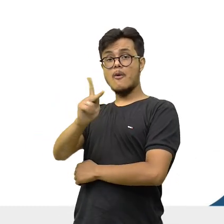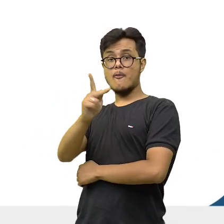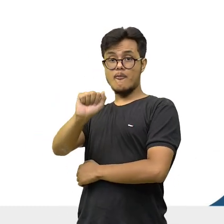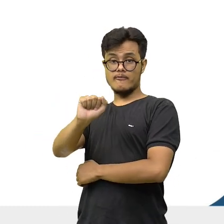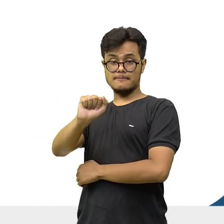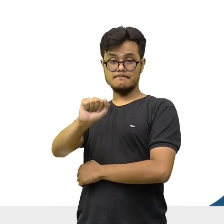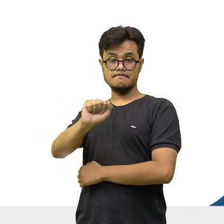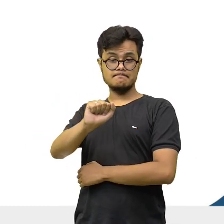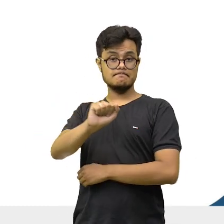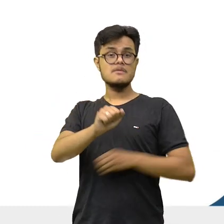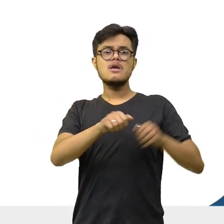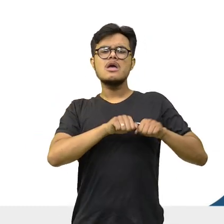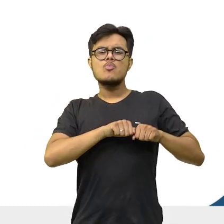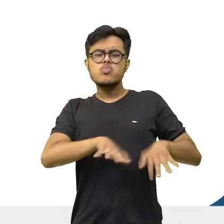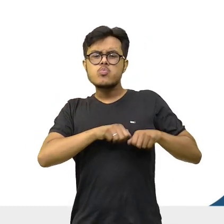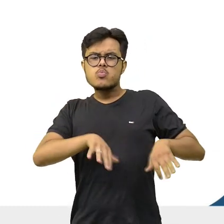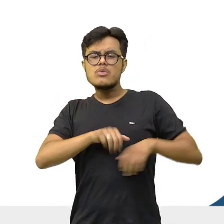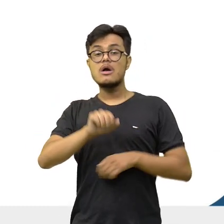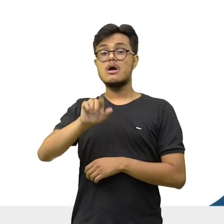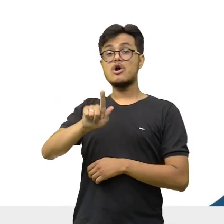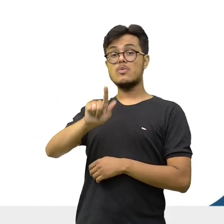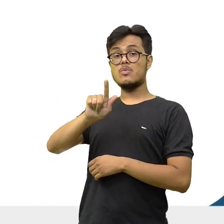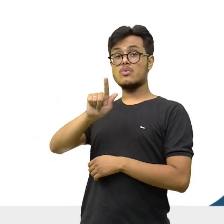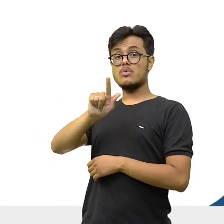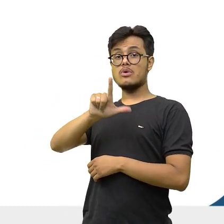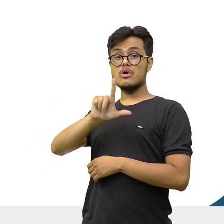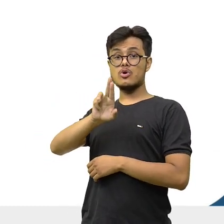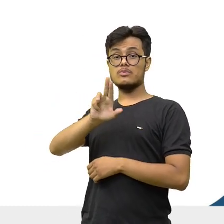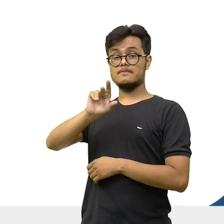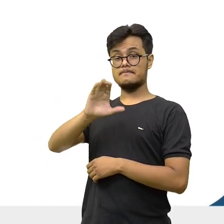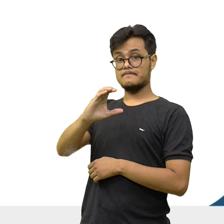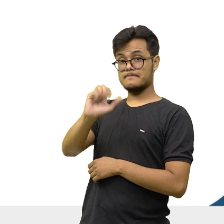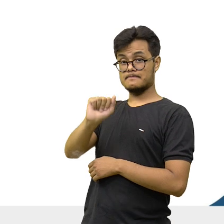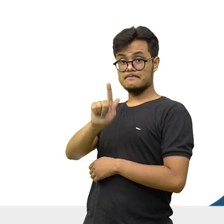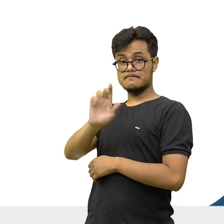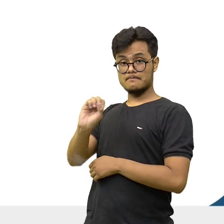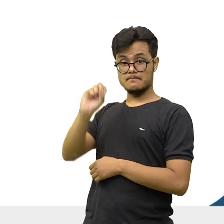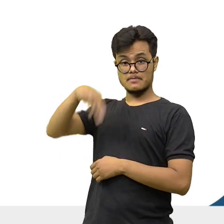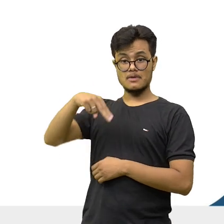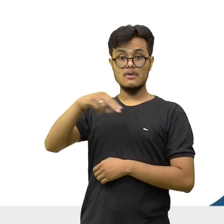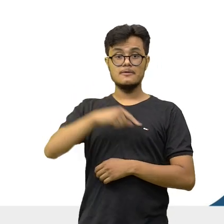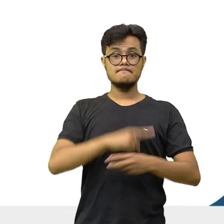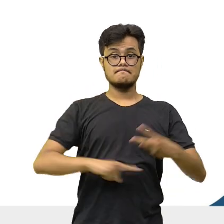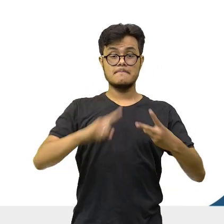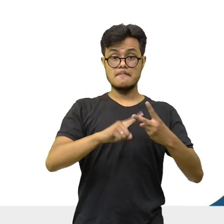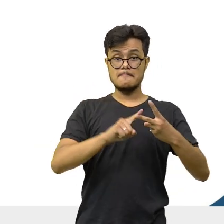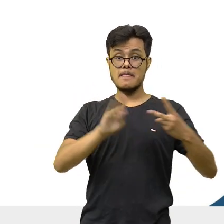glucagon. Célula beta vão produzir